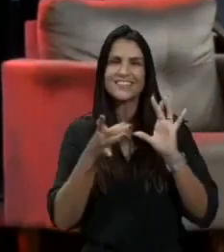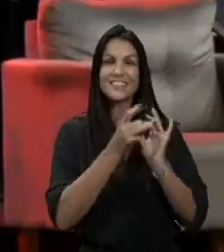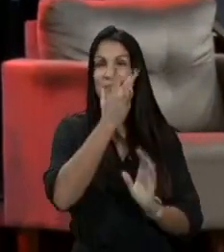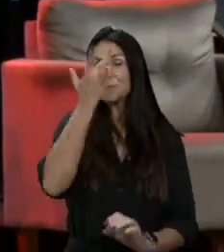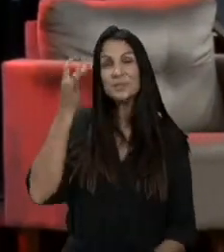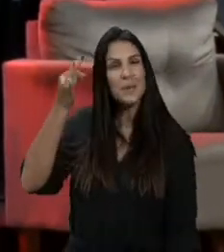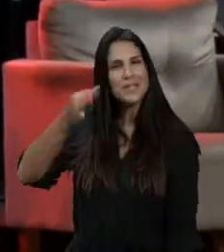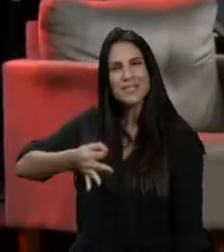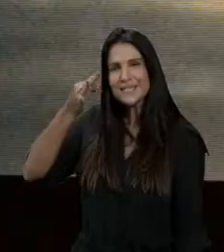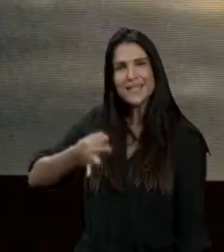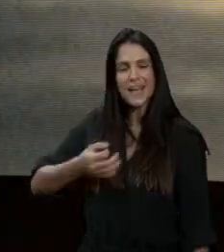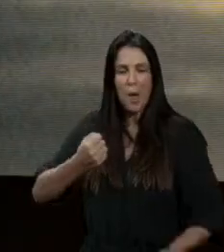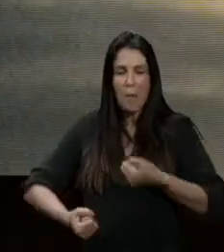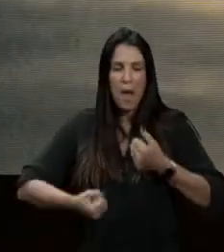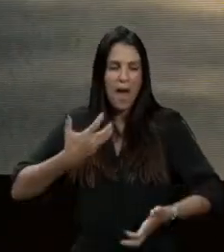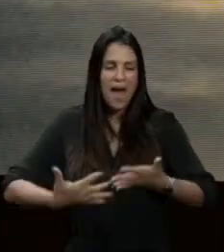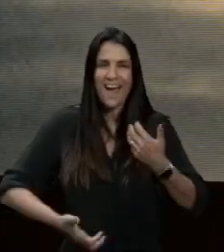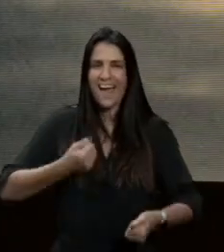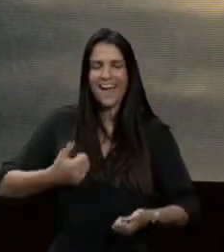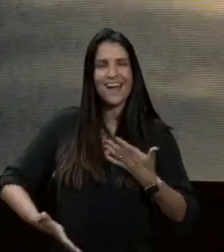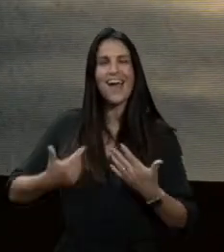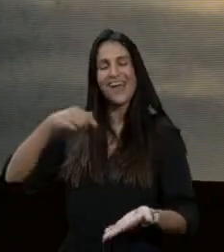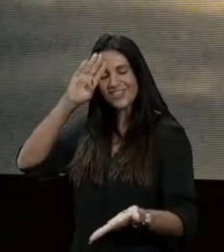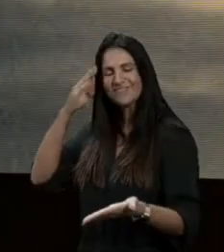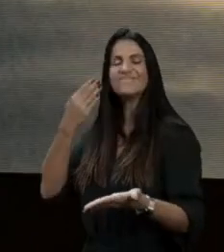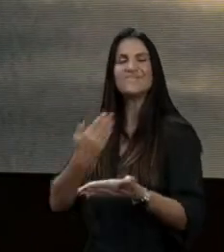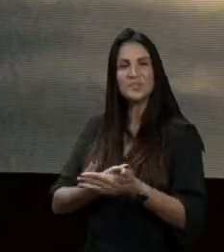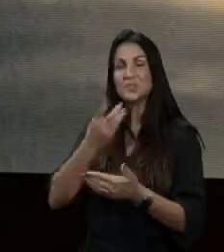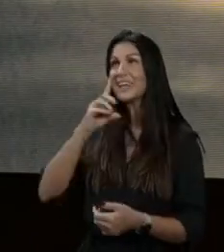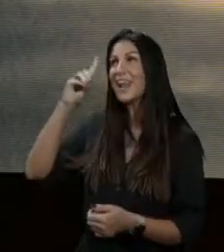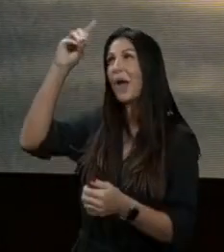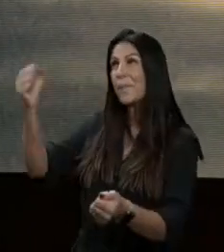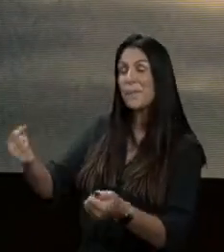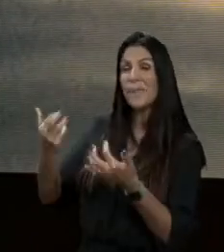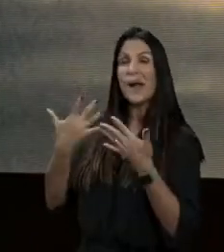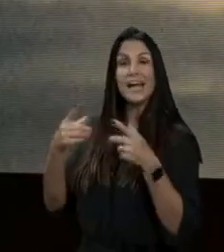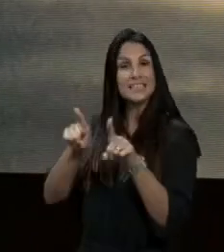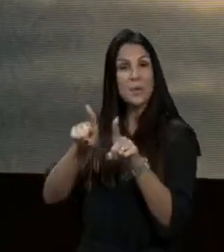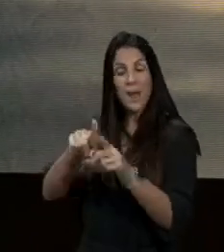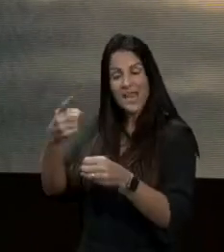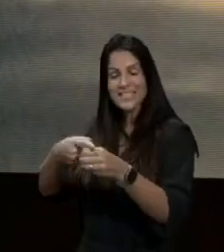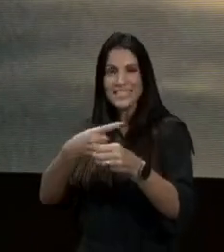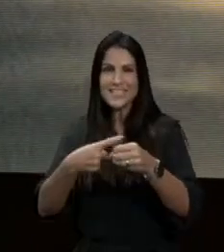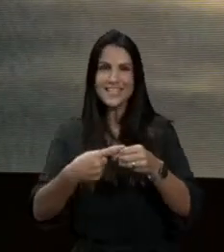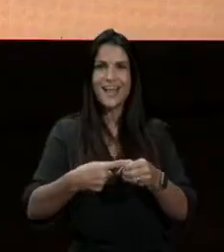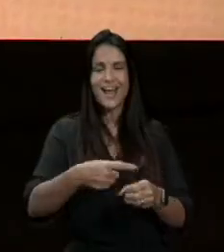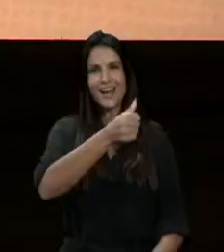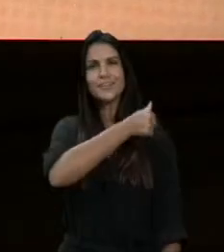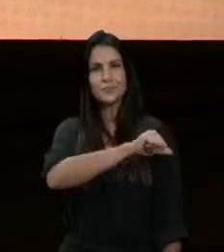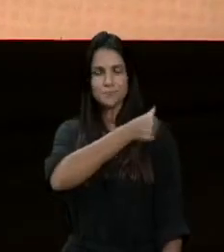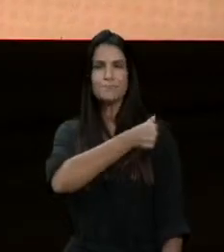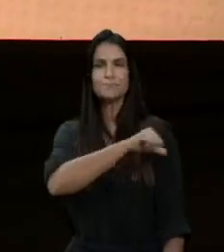e faz fluir caminhos incríveis se eu não acreditar nisso também para minha cidade para o meio estado eu sou um traidor de